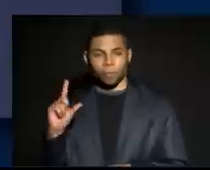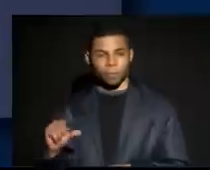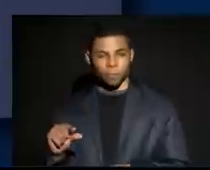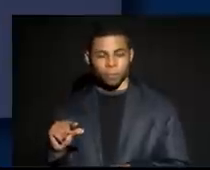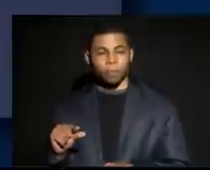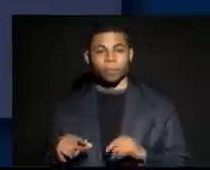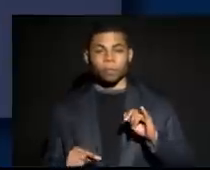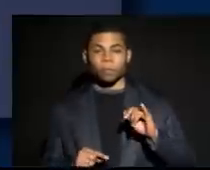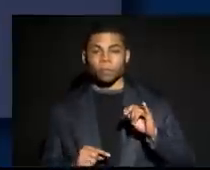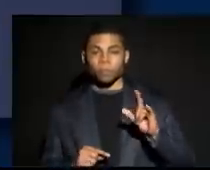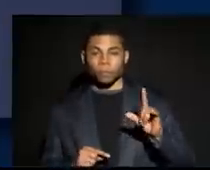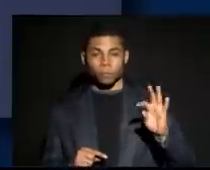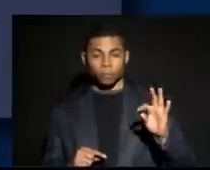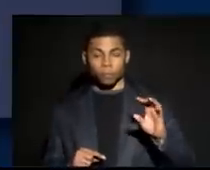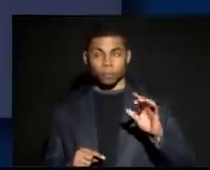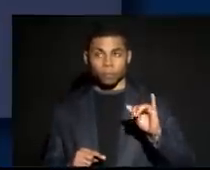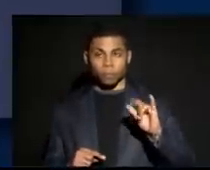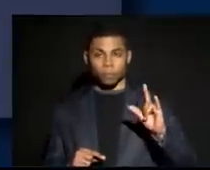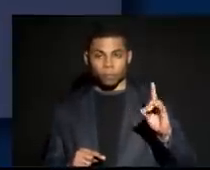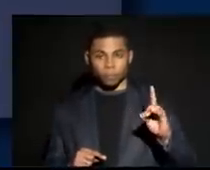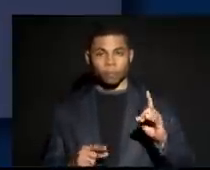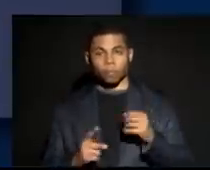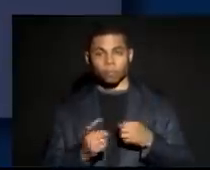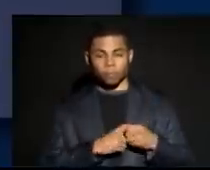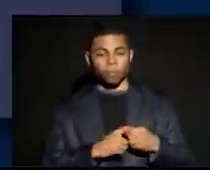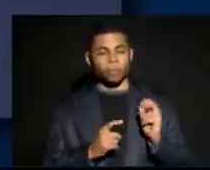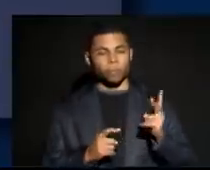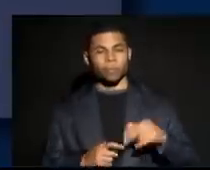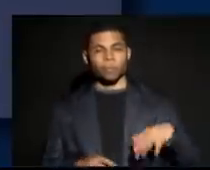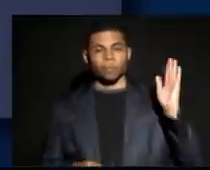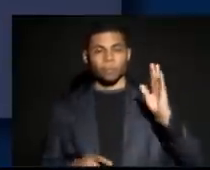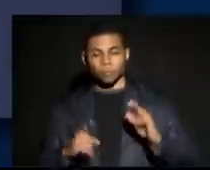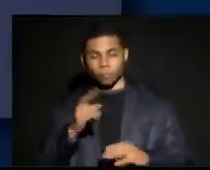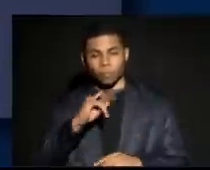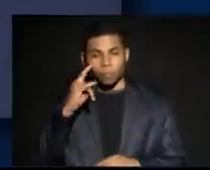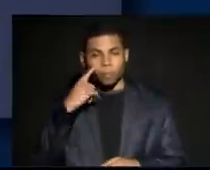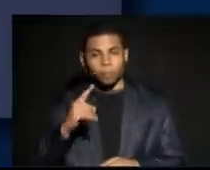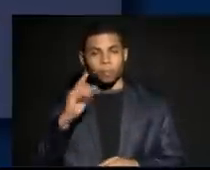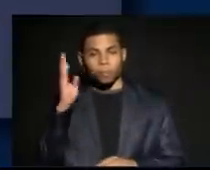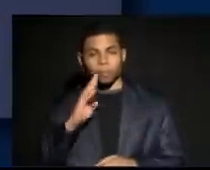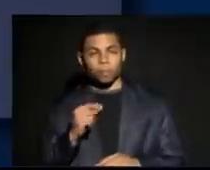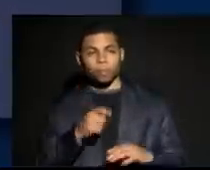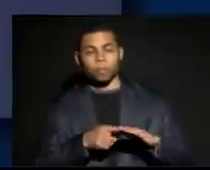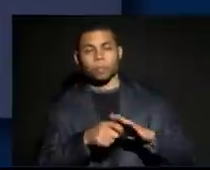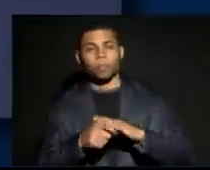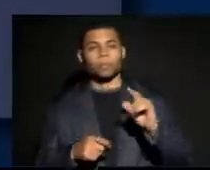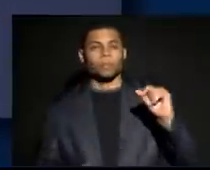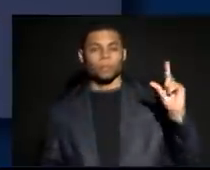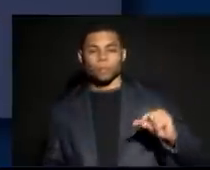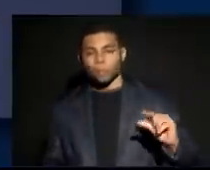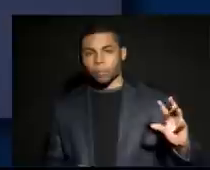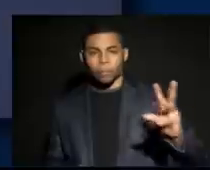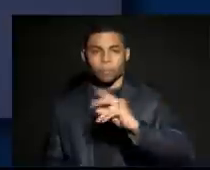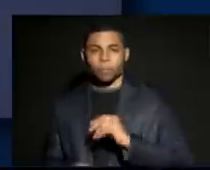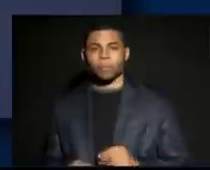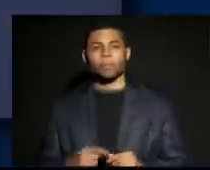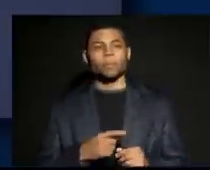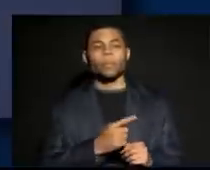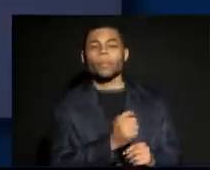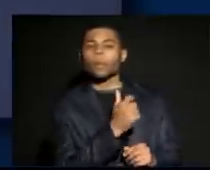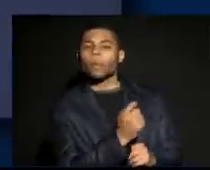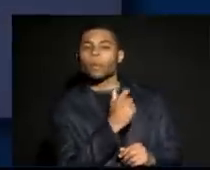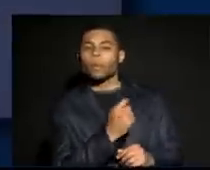e muito mais iOS muito mais retorno sobre os ativos na bolsa brasileira tão todos muito baratos são os múltiplos tão baixo os